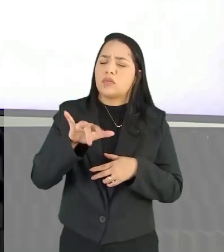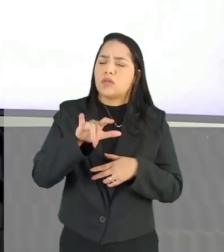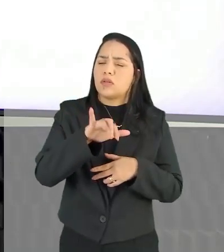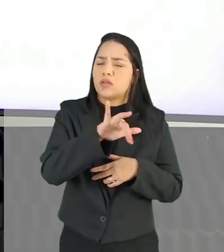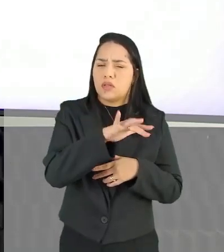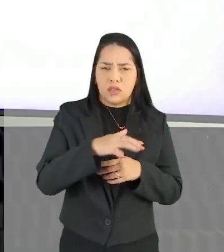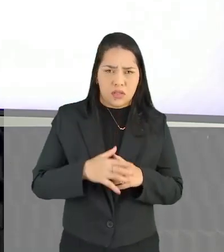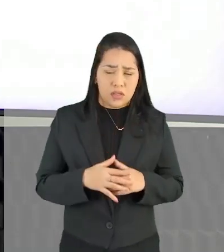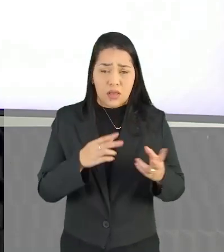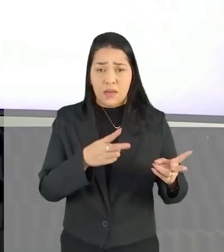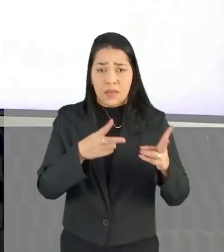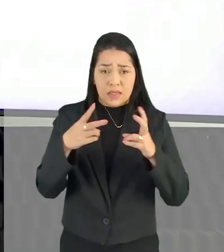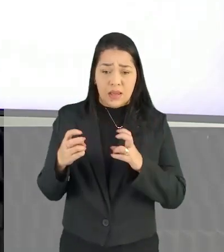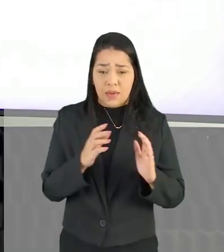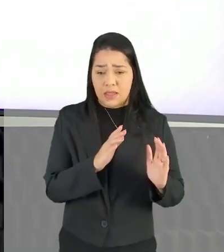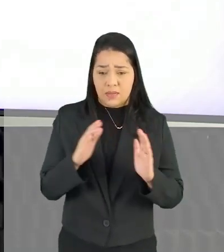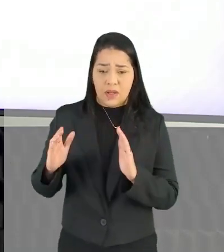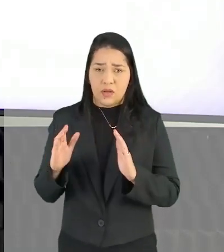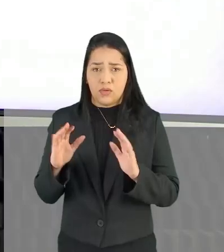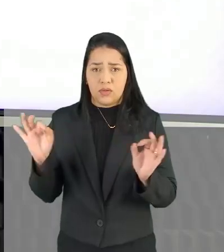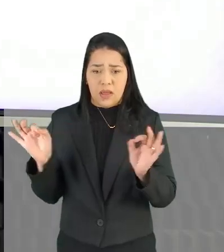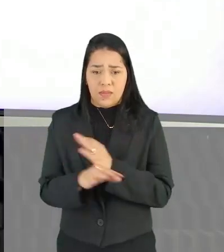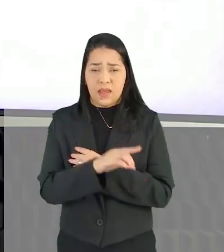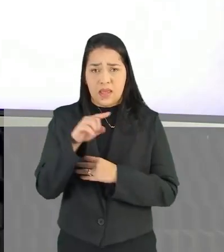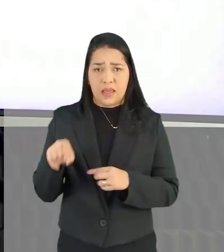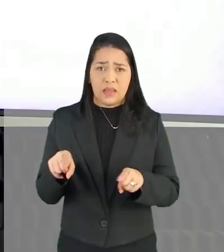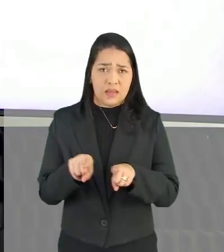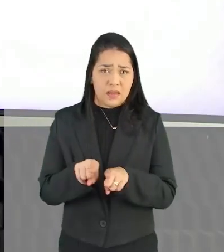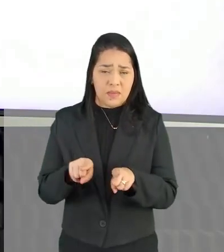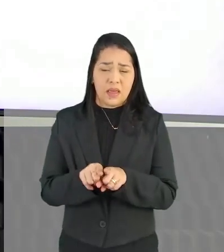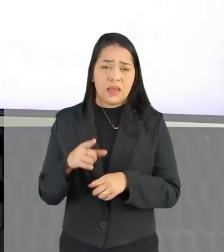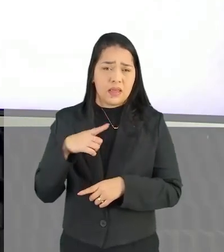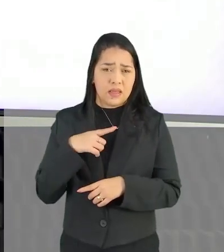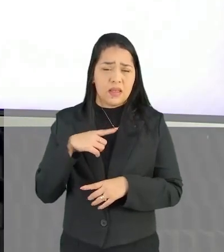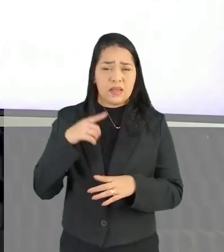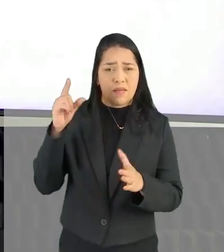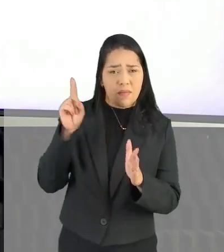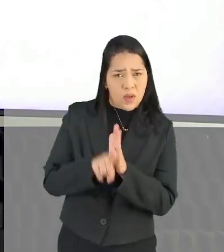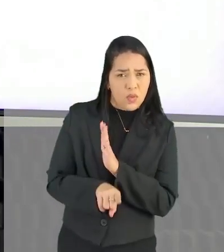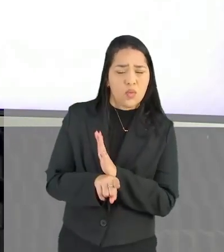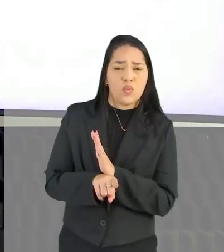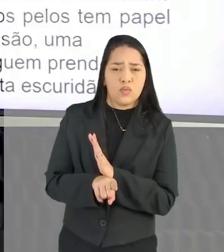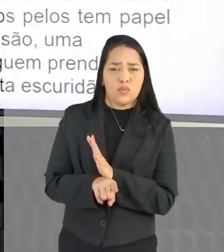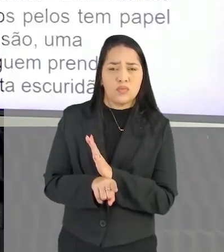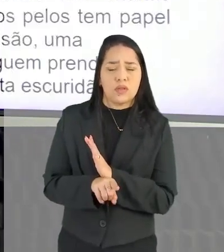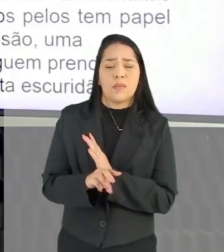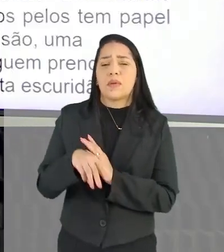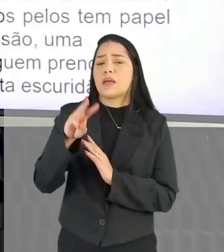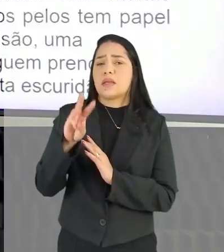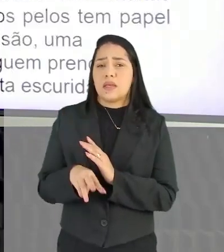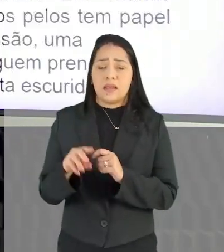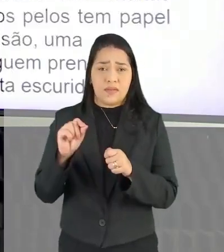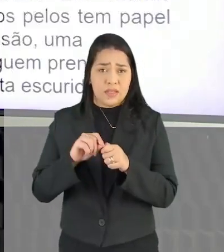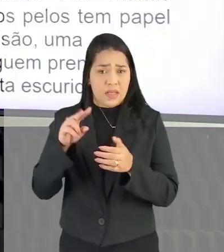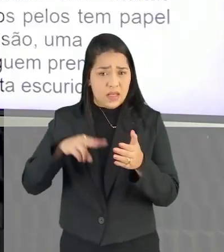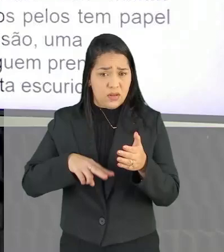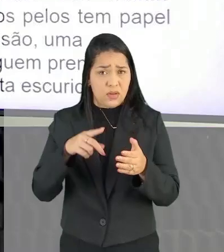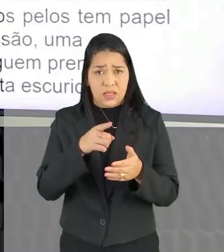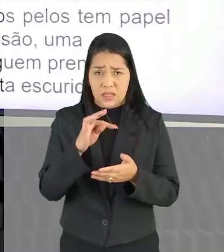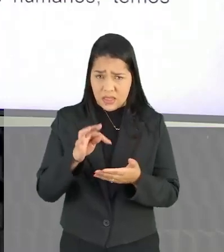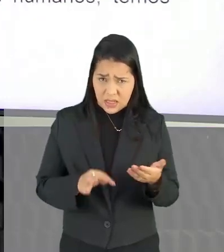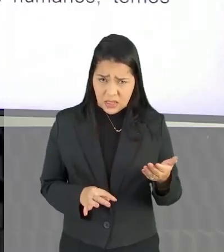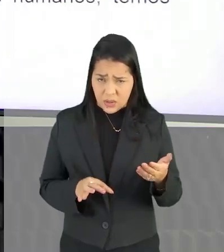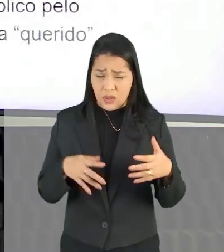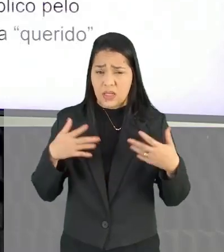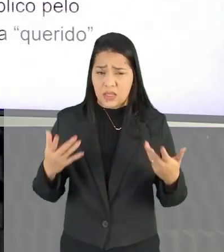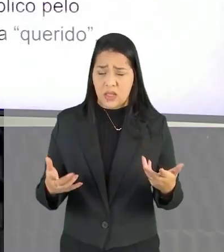aranhas? A gente percebe que esse período termina aqui e tem essa pergunta, esse questionamento para quem está fazendo a leitura desse texto,